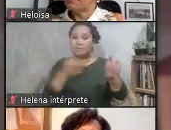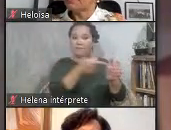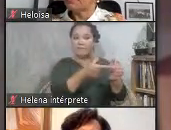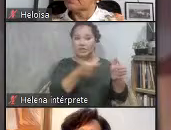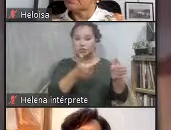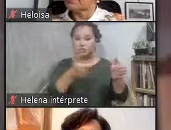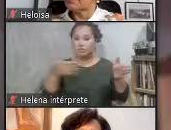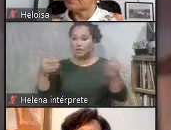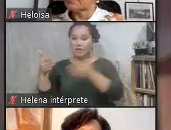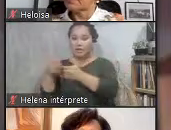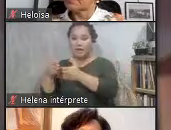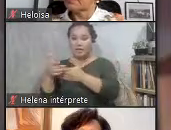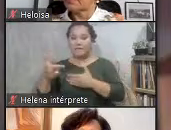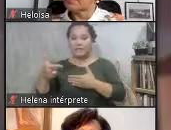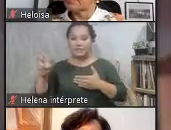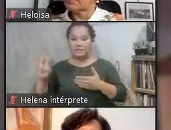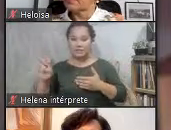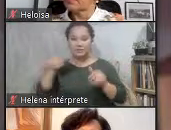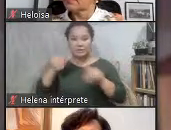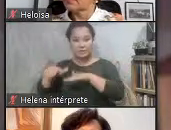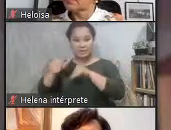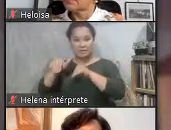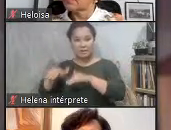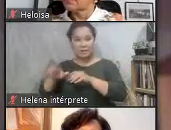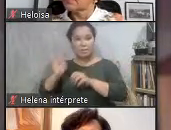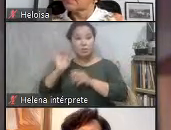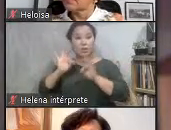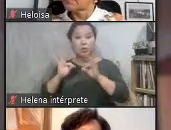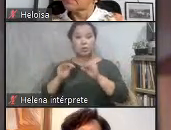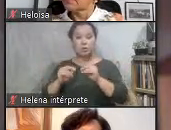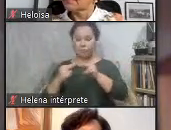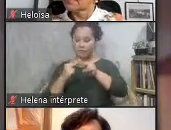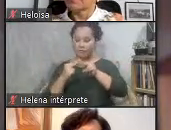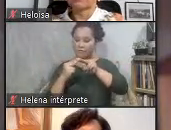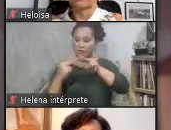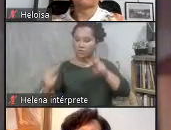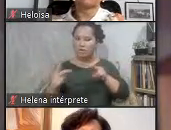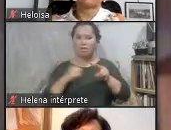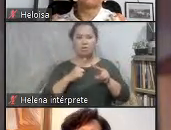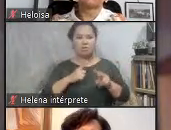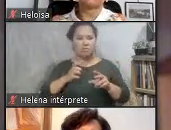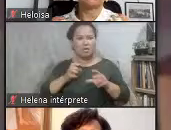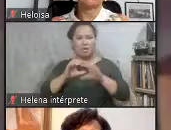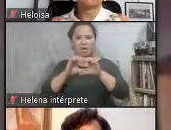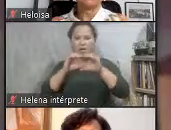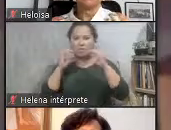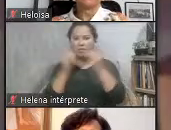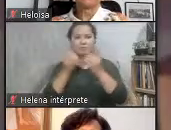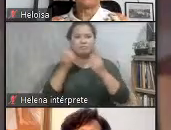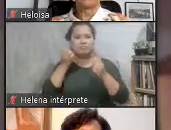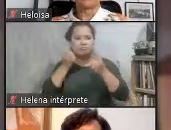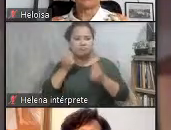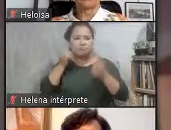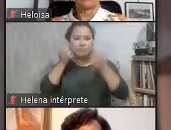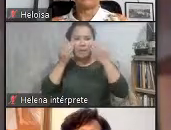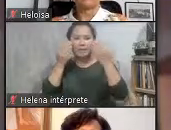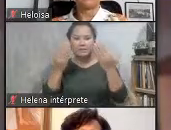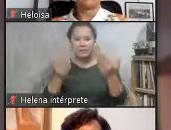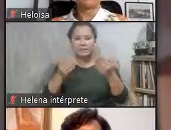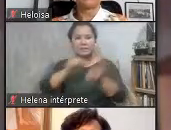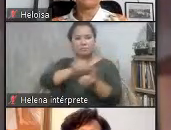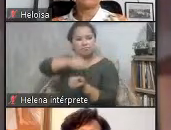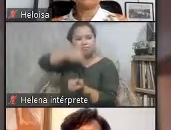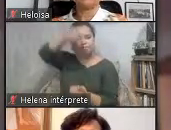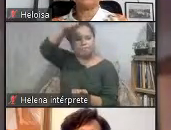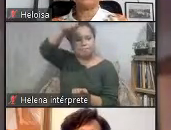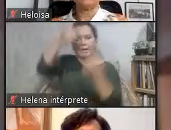com webinários, apresentações culturais, exposições de pôsteres e outras ações. Serão 5 dias de